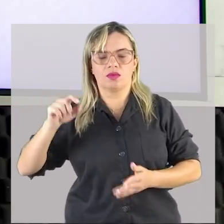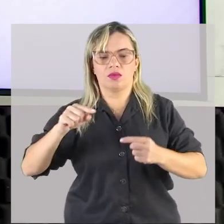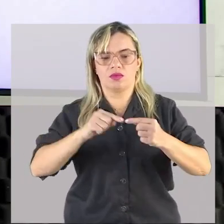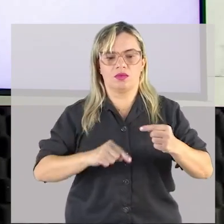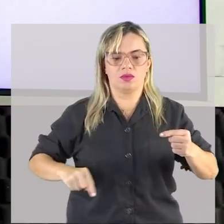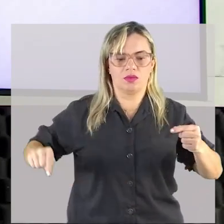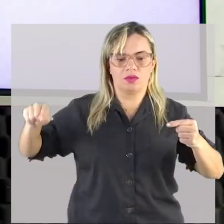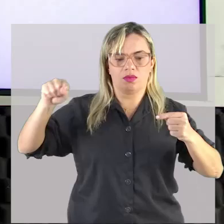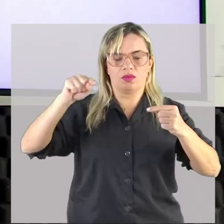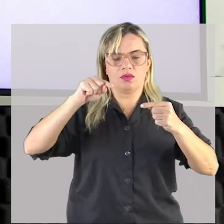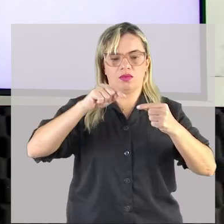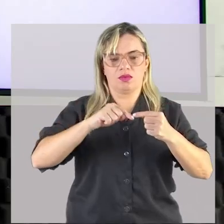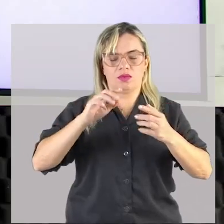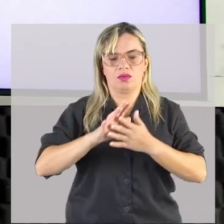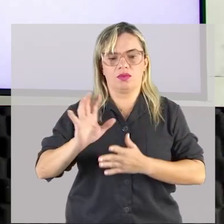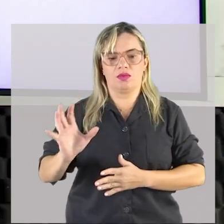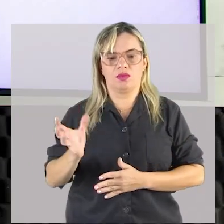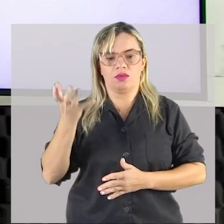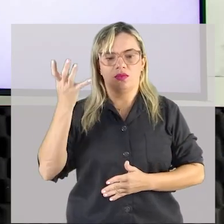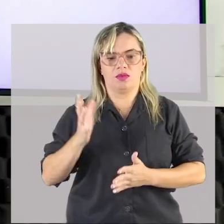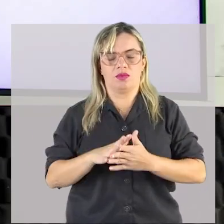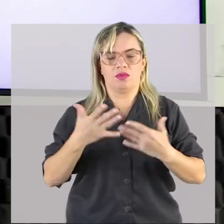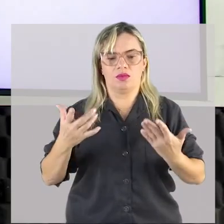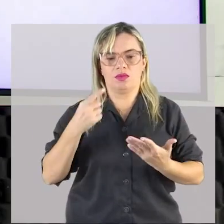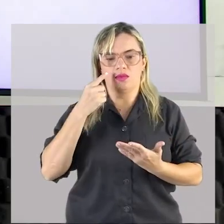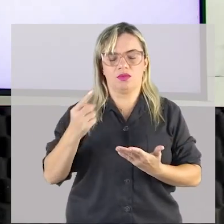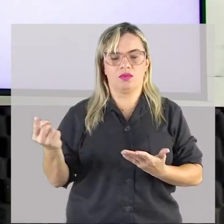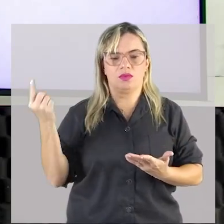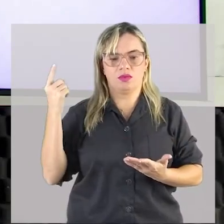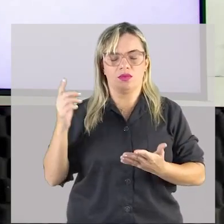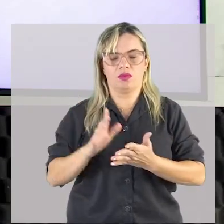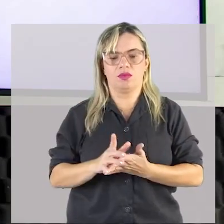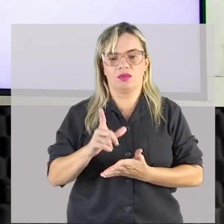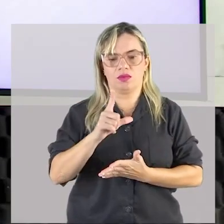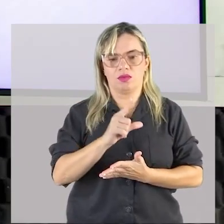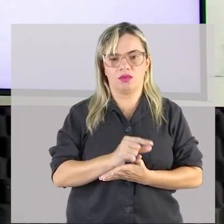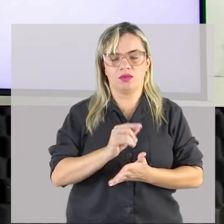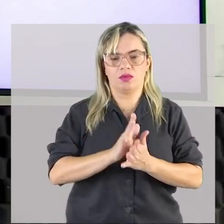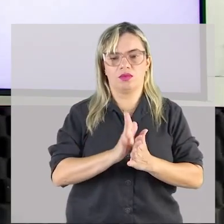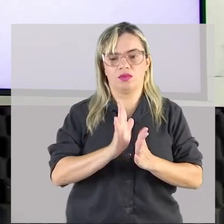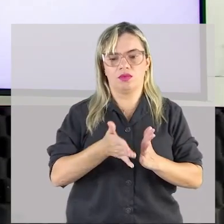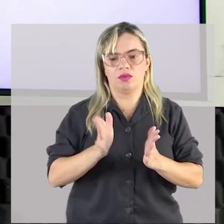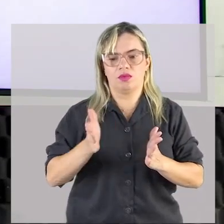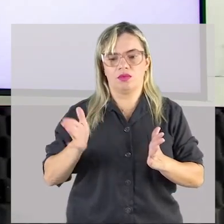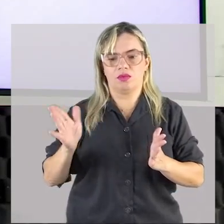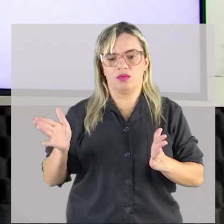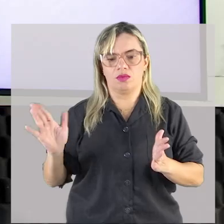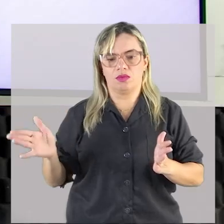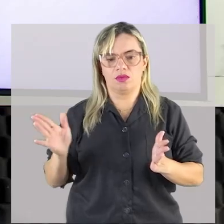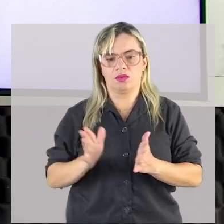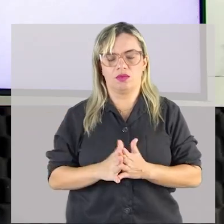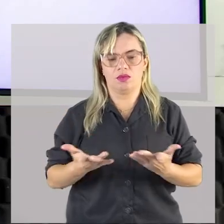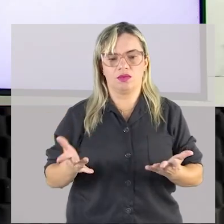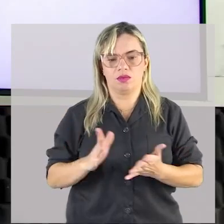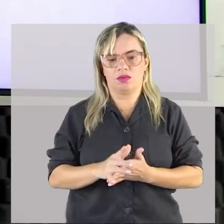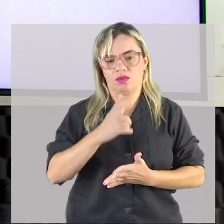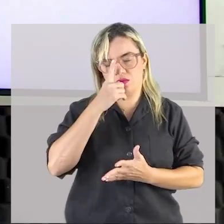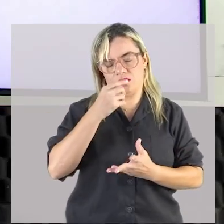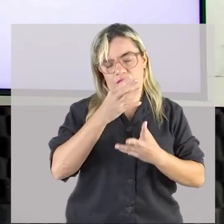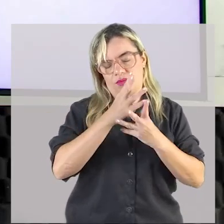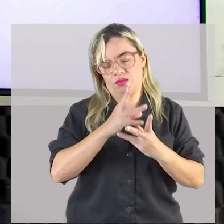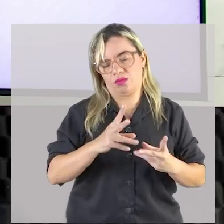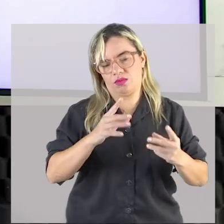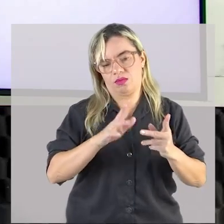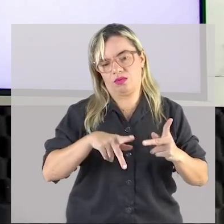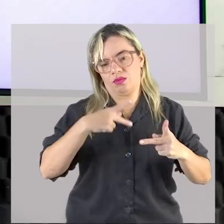do nitrogênio, acontece um pouco de cada uma dessas coisas aqui, ó. Decomposição de